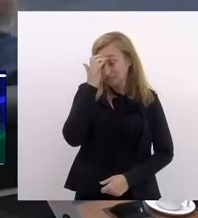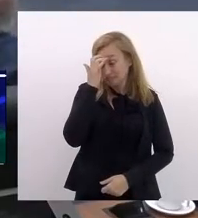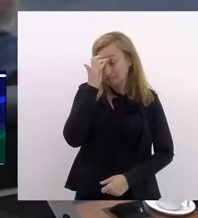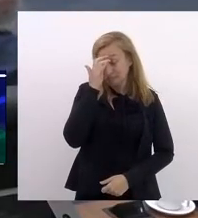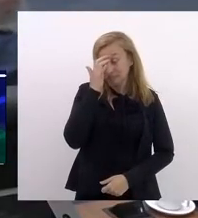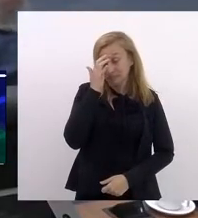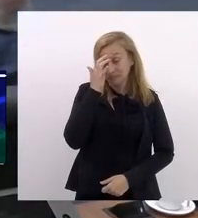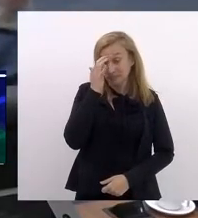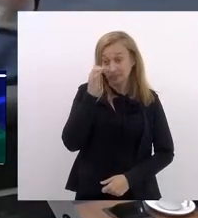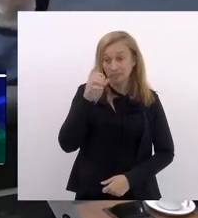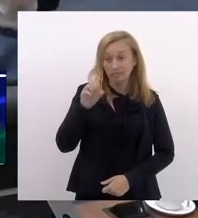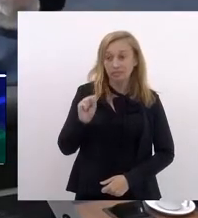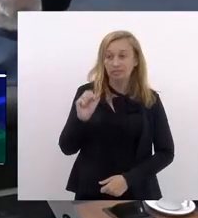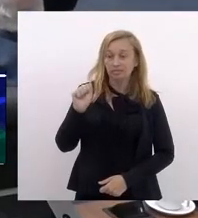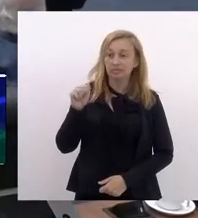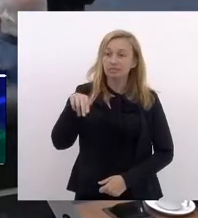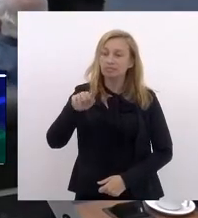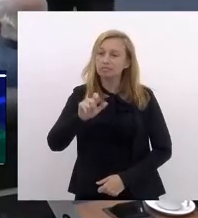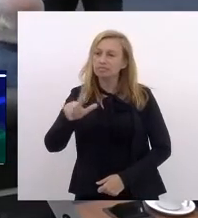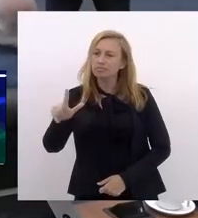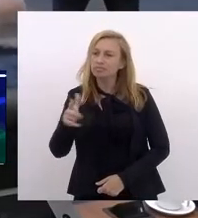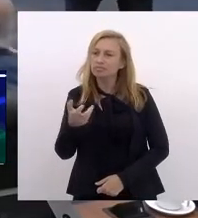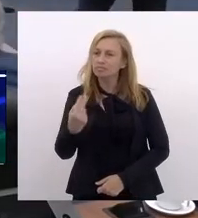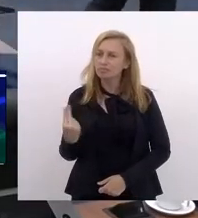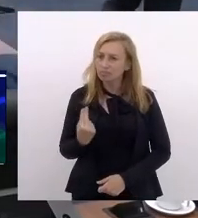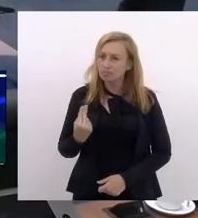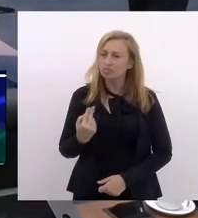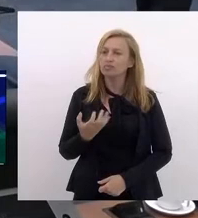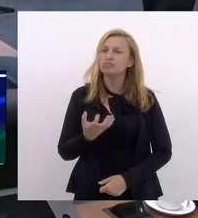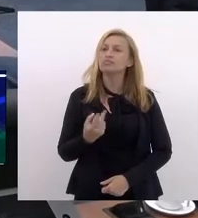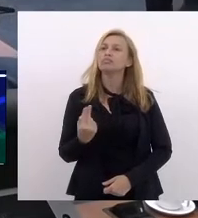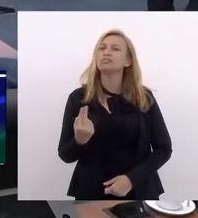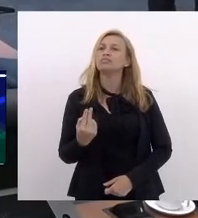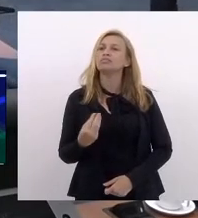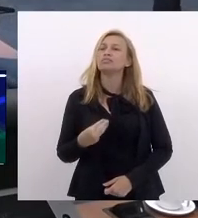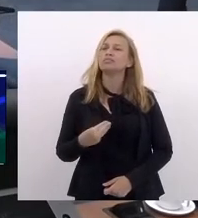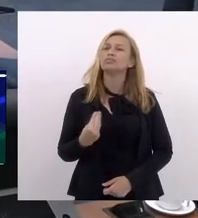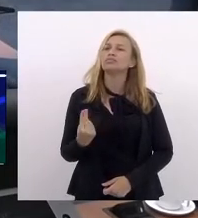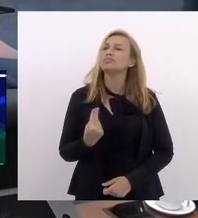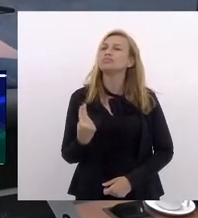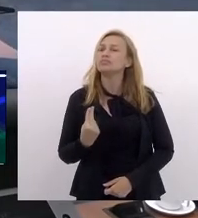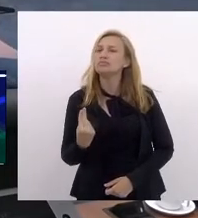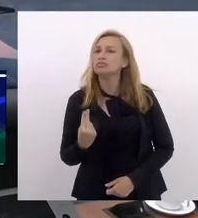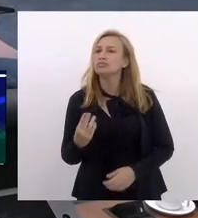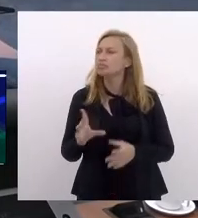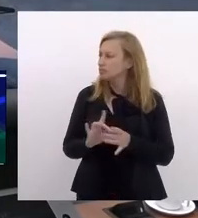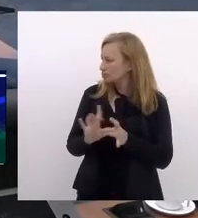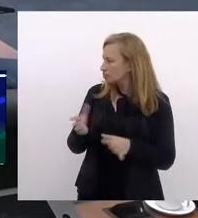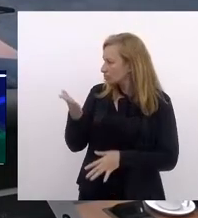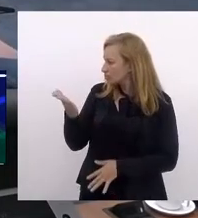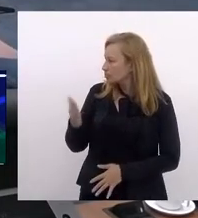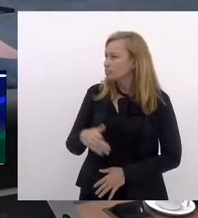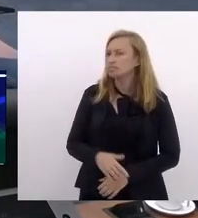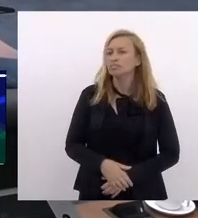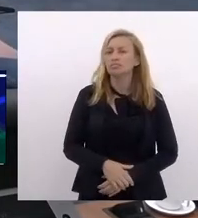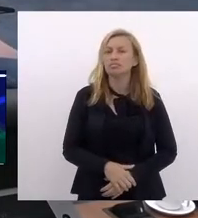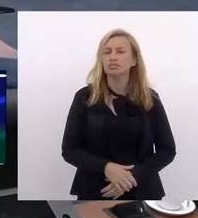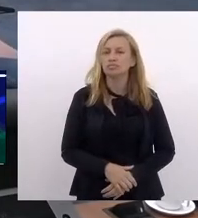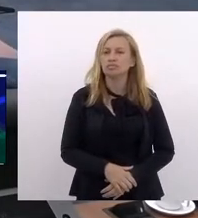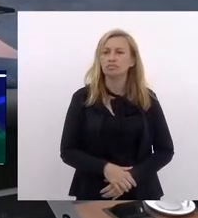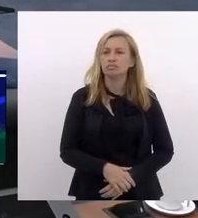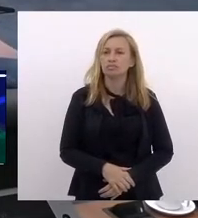Deputado Samuel... Que é coautoria? Os autores autorizam coautoria?